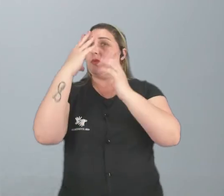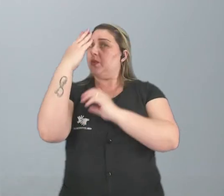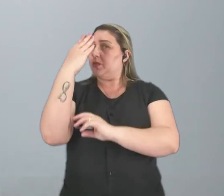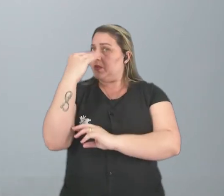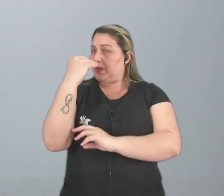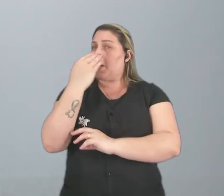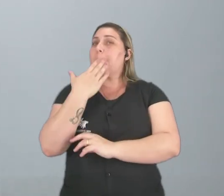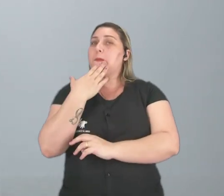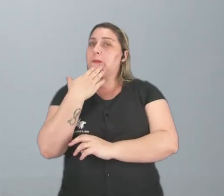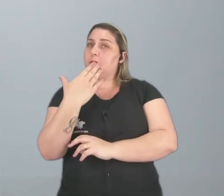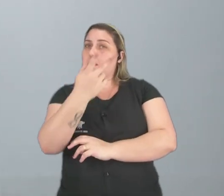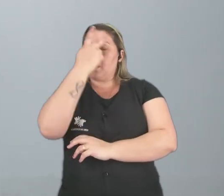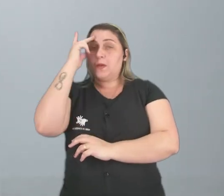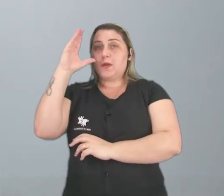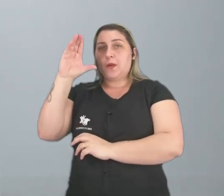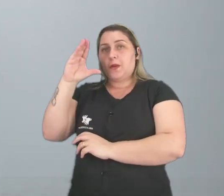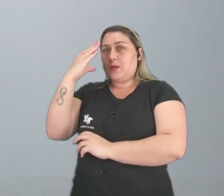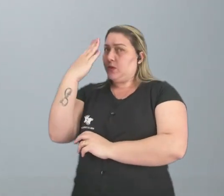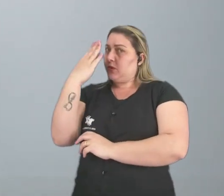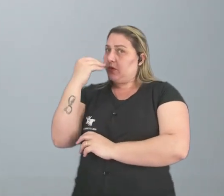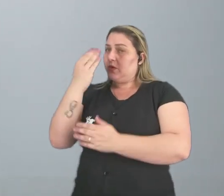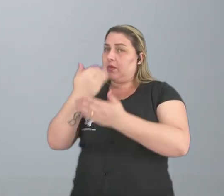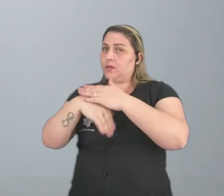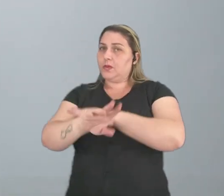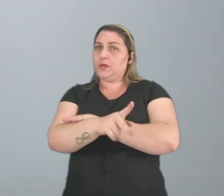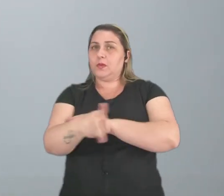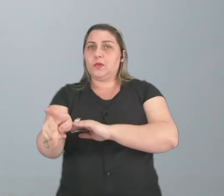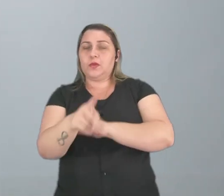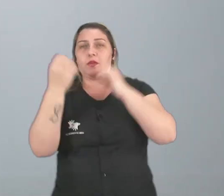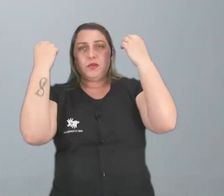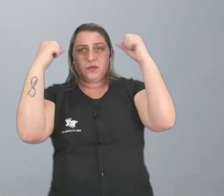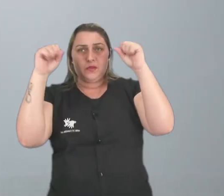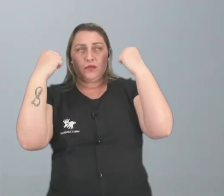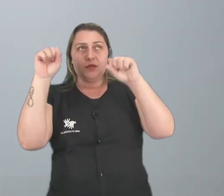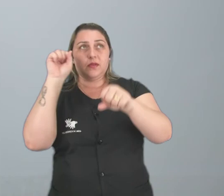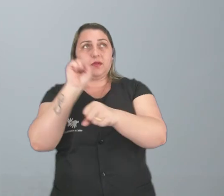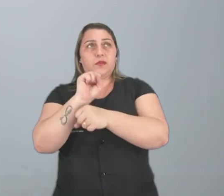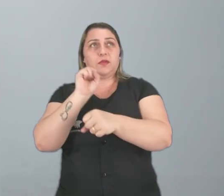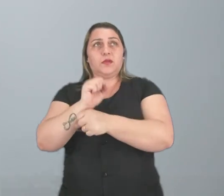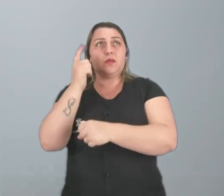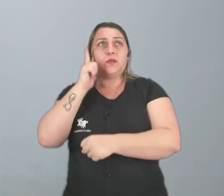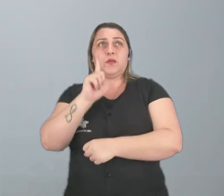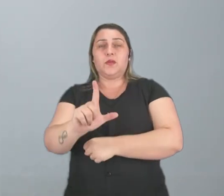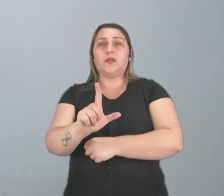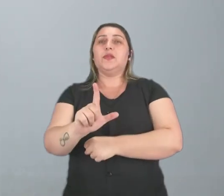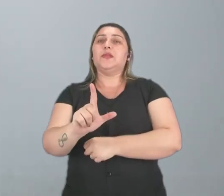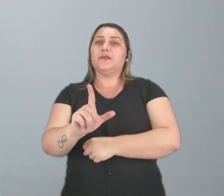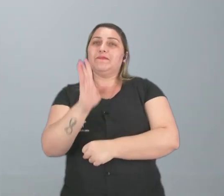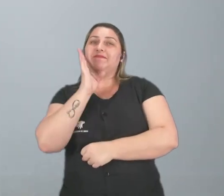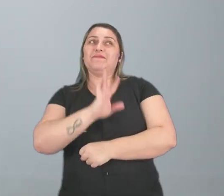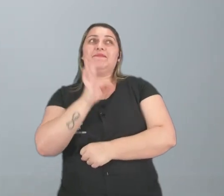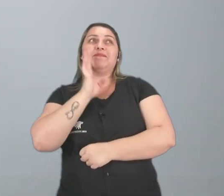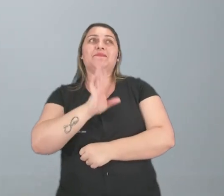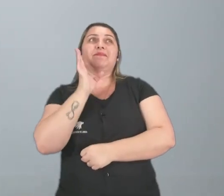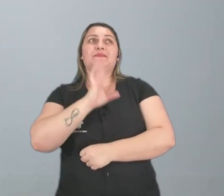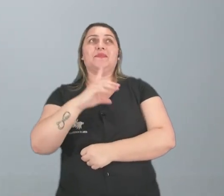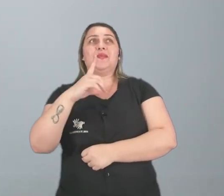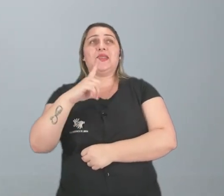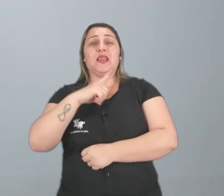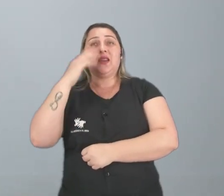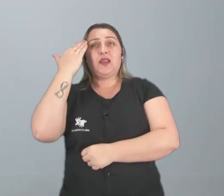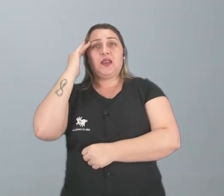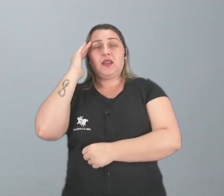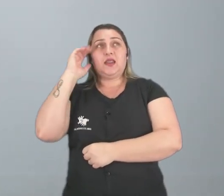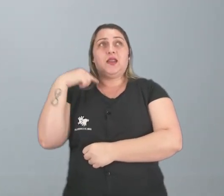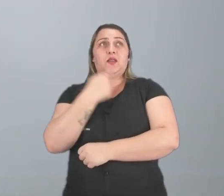foto, pedir para alguém tirar essa foto para vocês e enviar para o seu professor. Espero que vocês consigam, se divirtem e que tenham entendido a